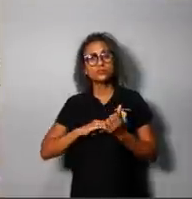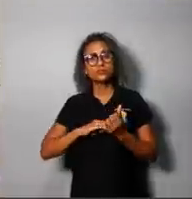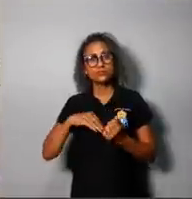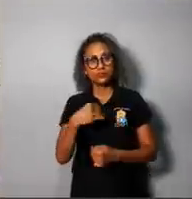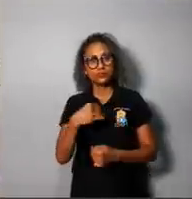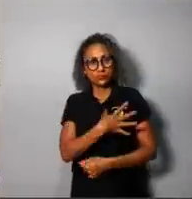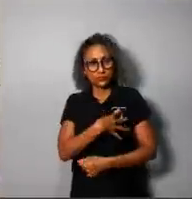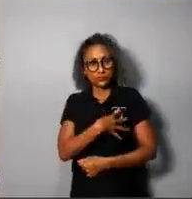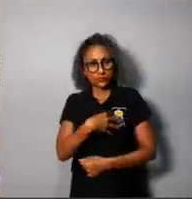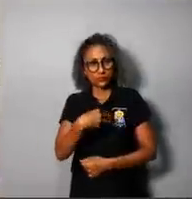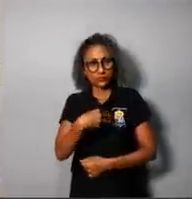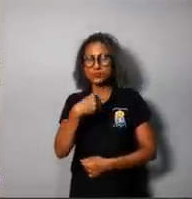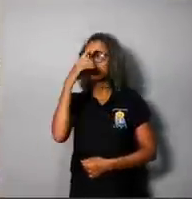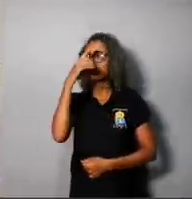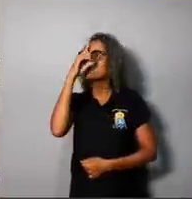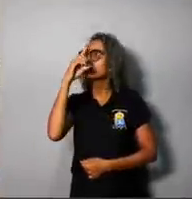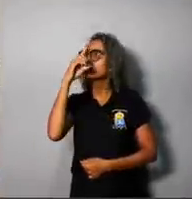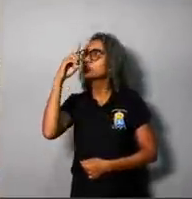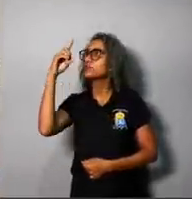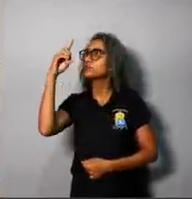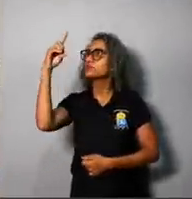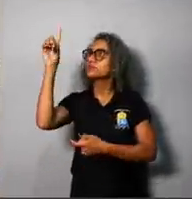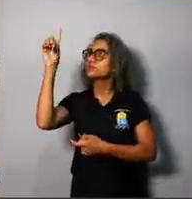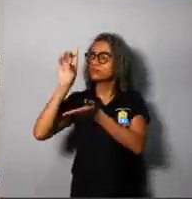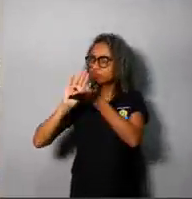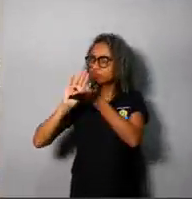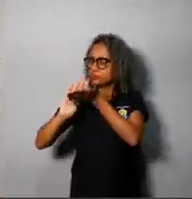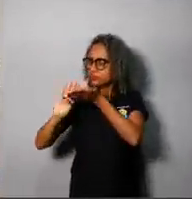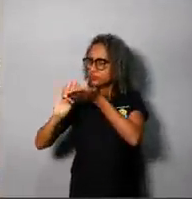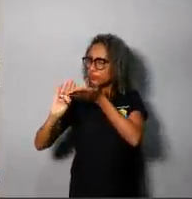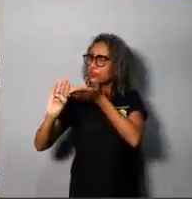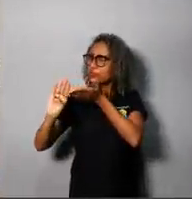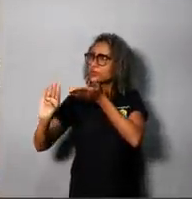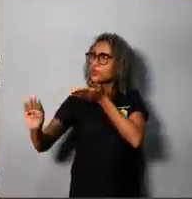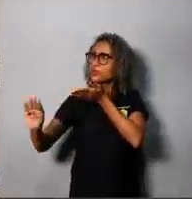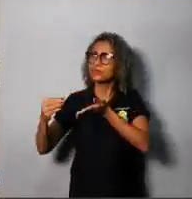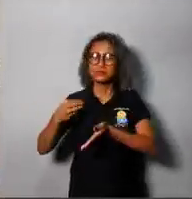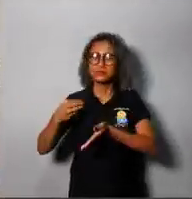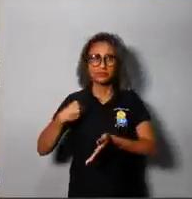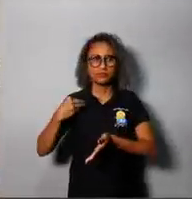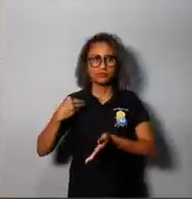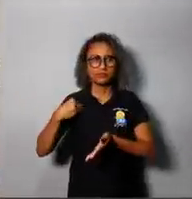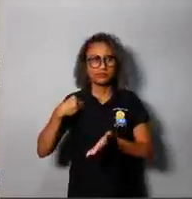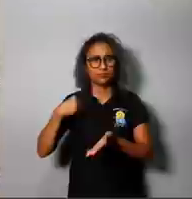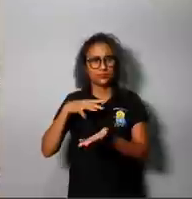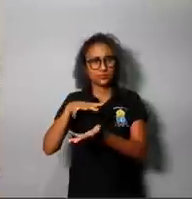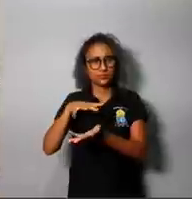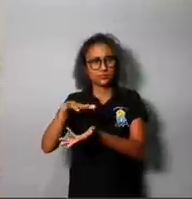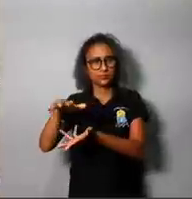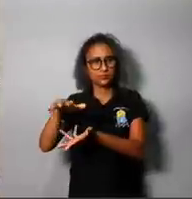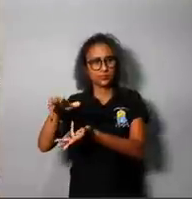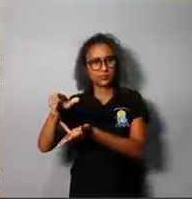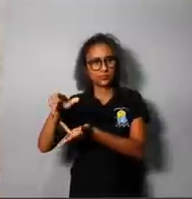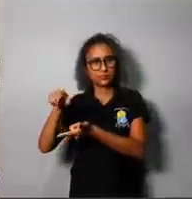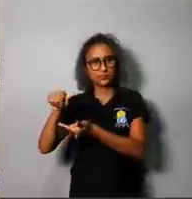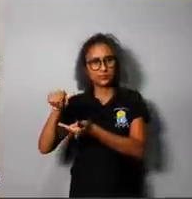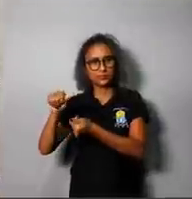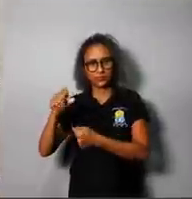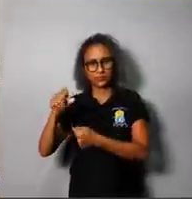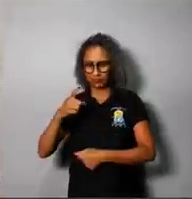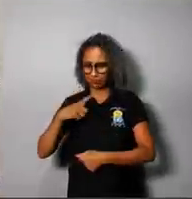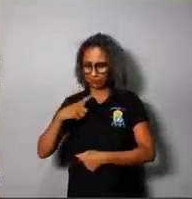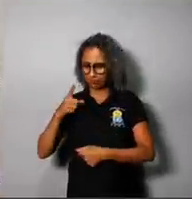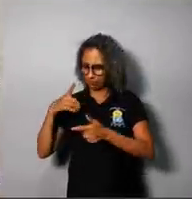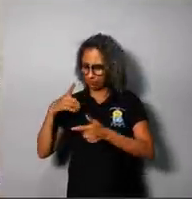Deus, que tirais o pecado do mundo, tende